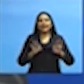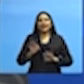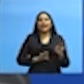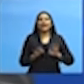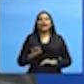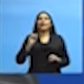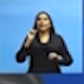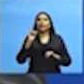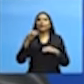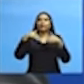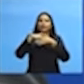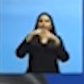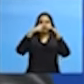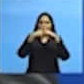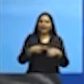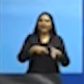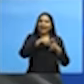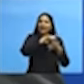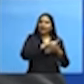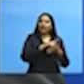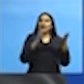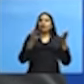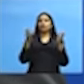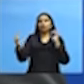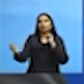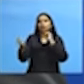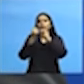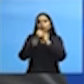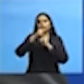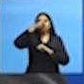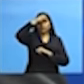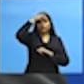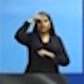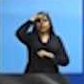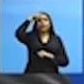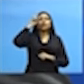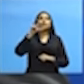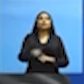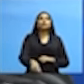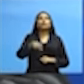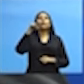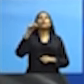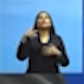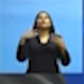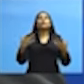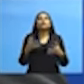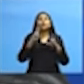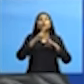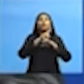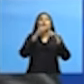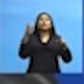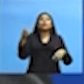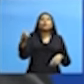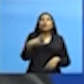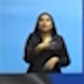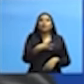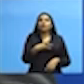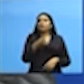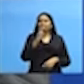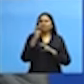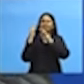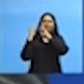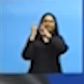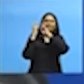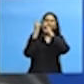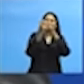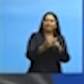Copa do Mundo. E vamos agora, com a Prefeitura de Manaus, escolher um novo sistema, que não seja o monotrilho, que